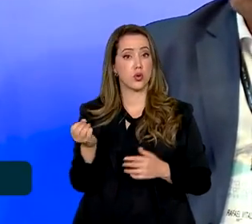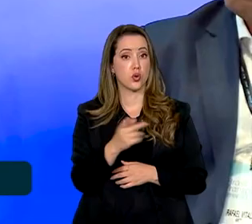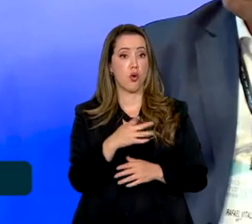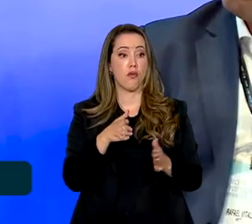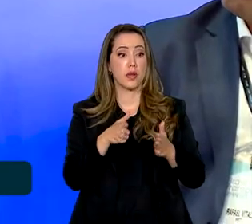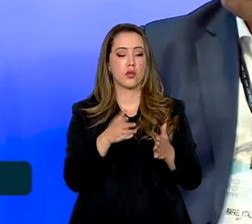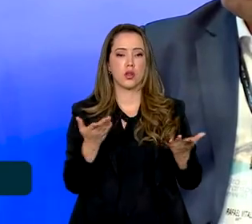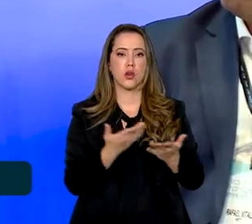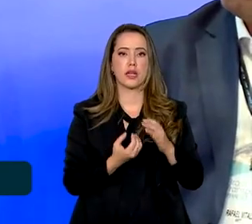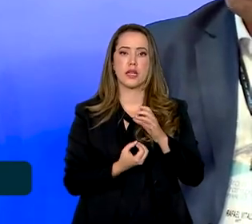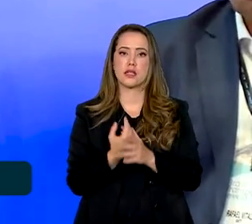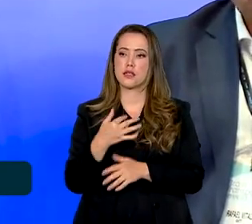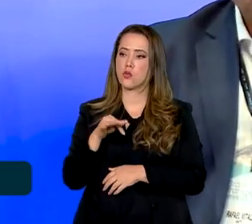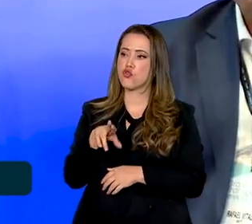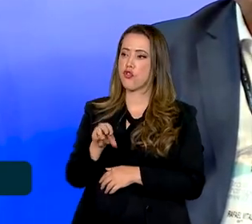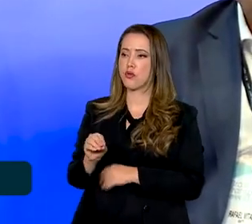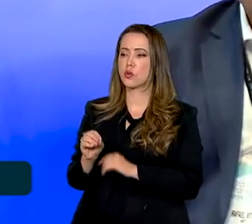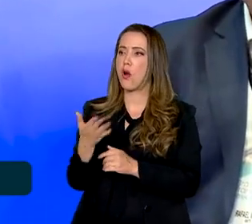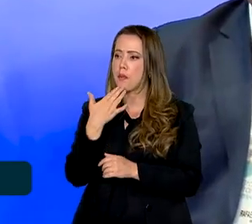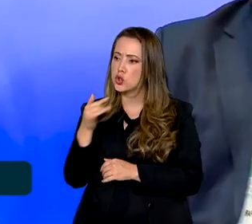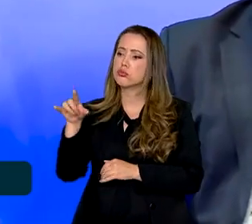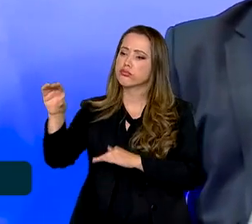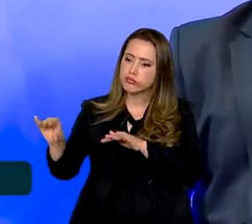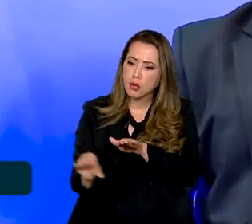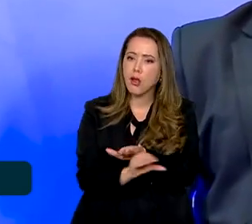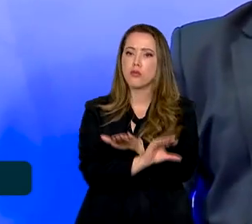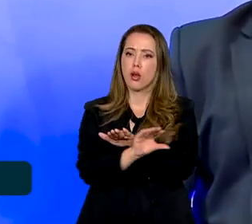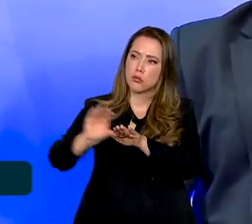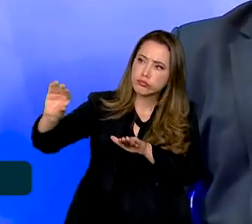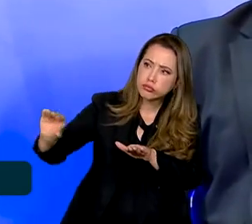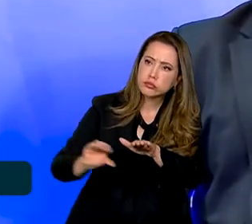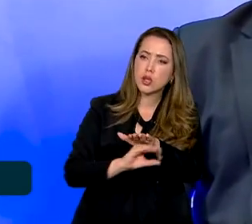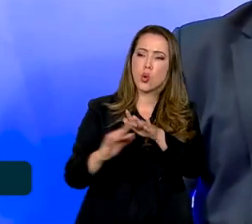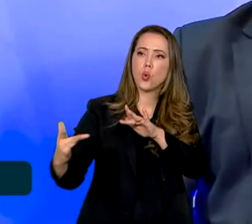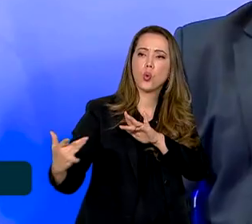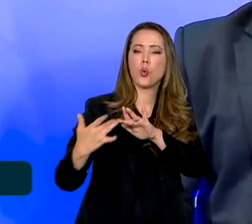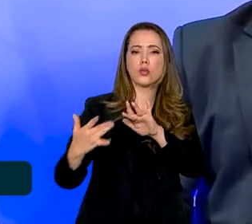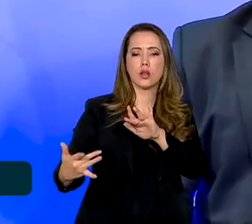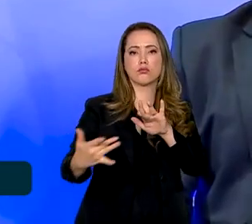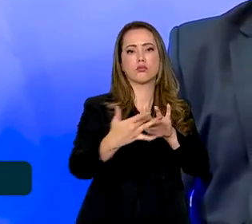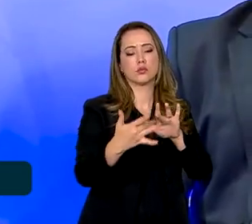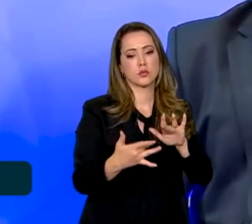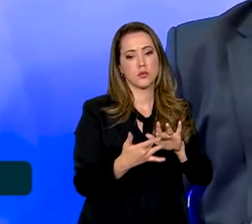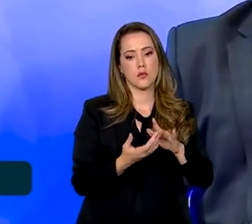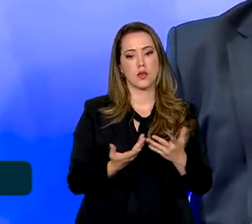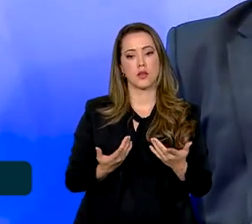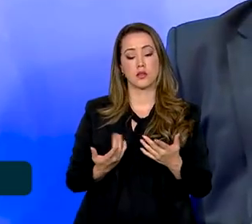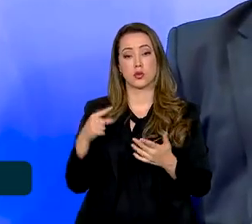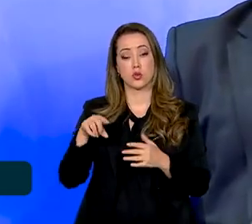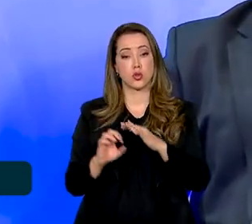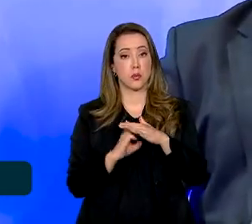de fundos. Vamos captar recursos nos fundos soberanos, fazer parcerias de concessionárias, construtoras,